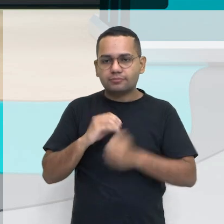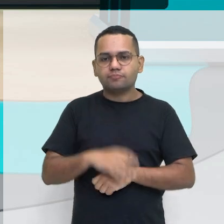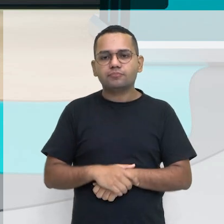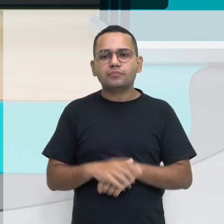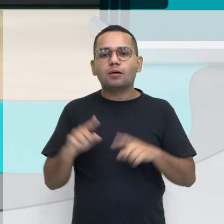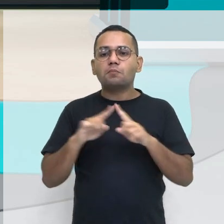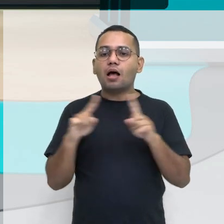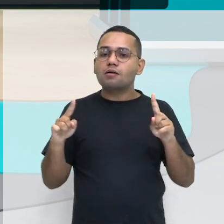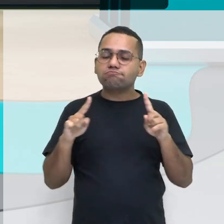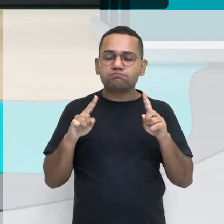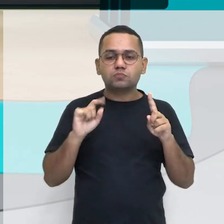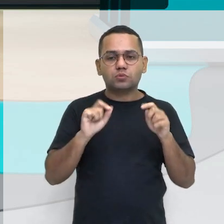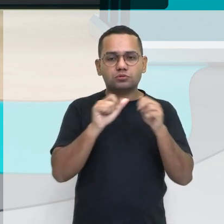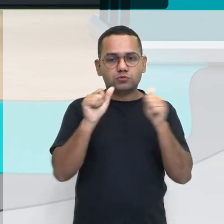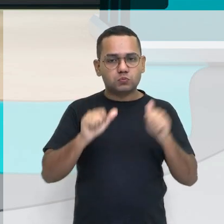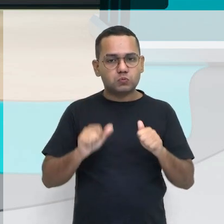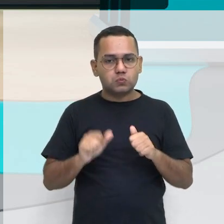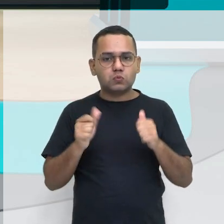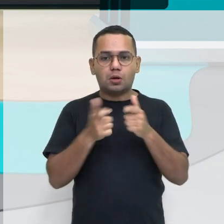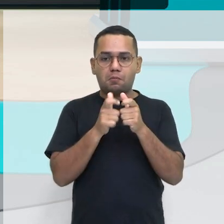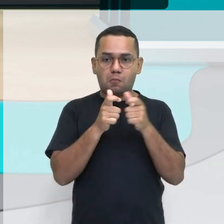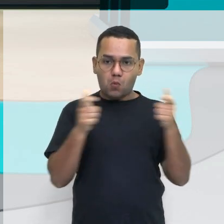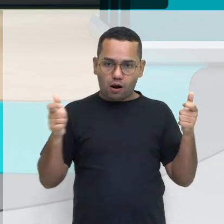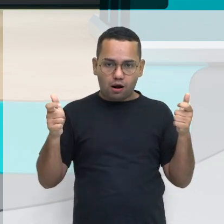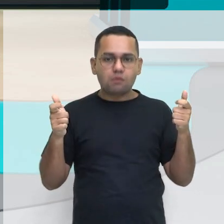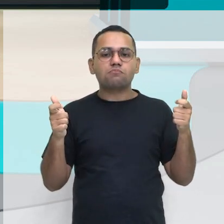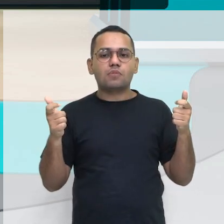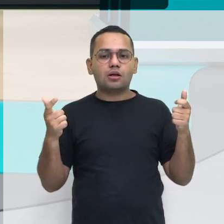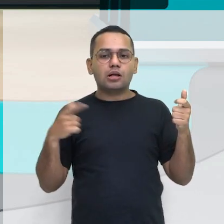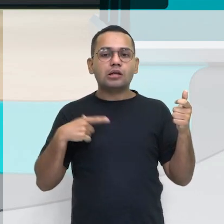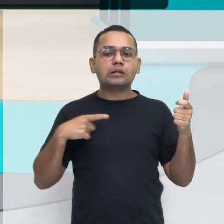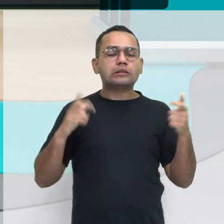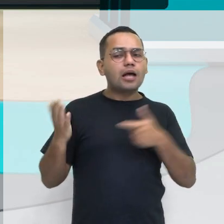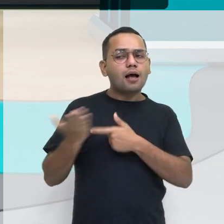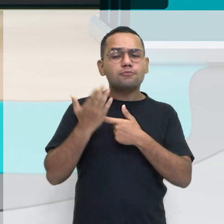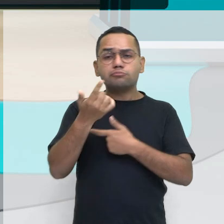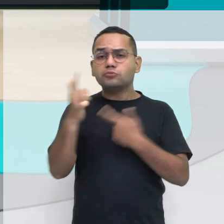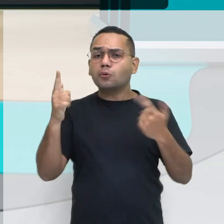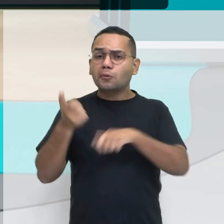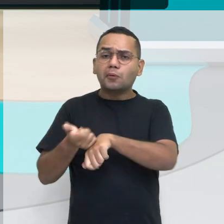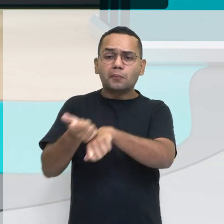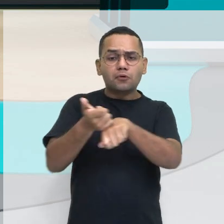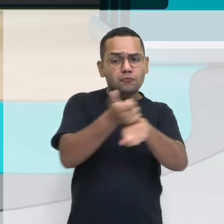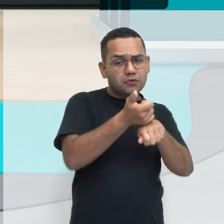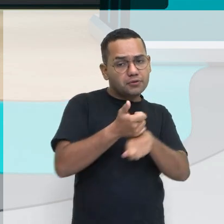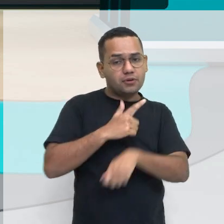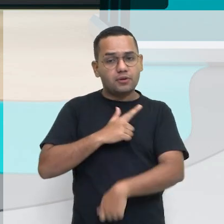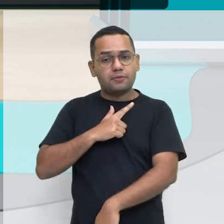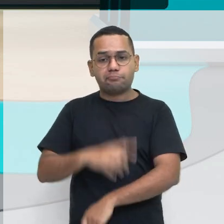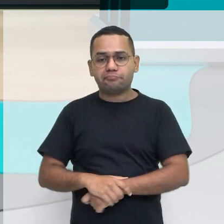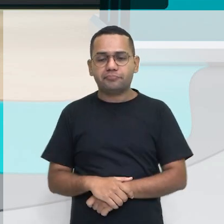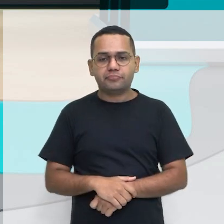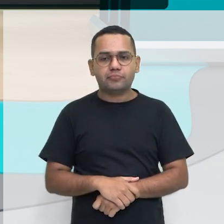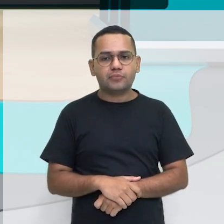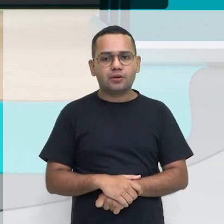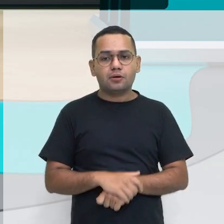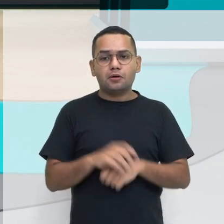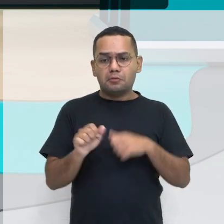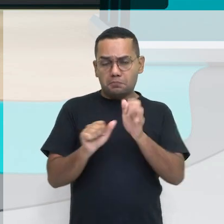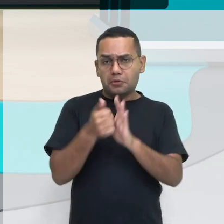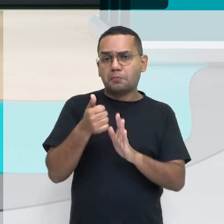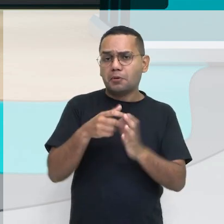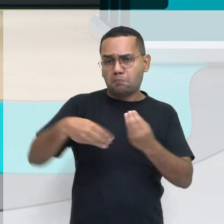grandes, como nós vimos, ele recebe ajuda de assistentes. Primeiro, são moldados em argila,